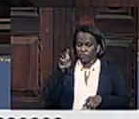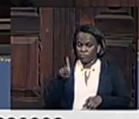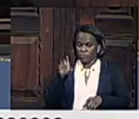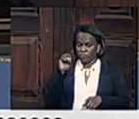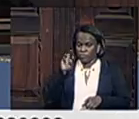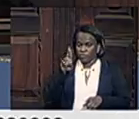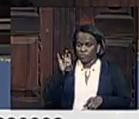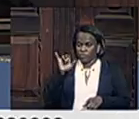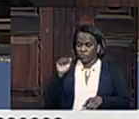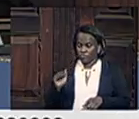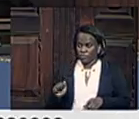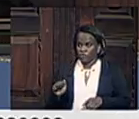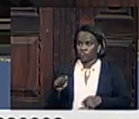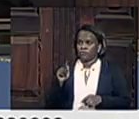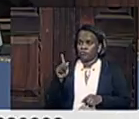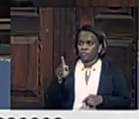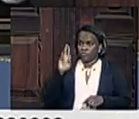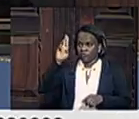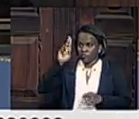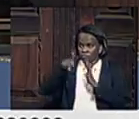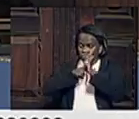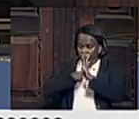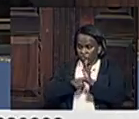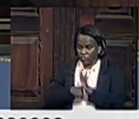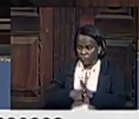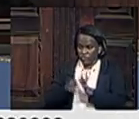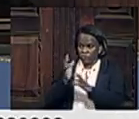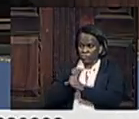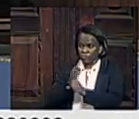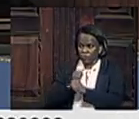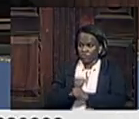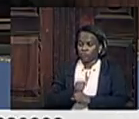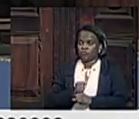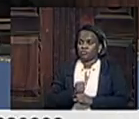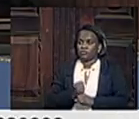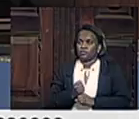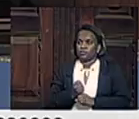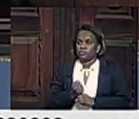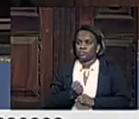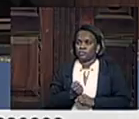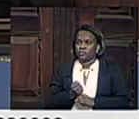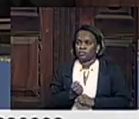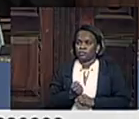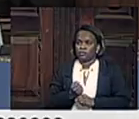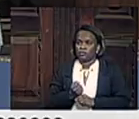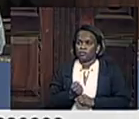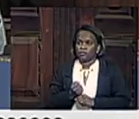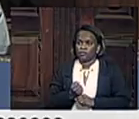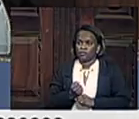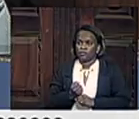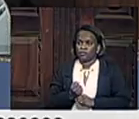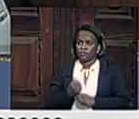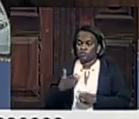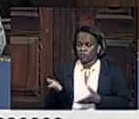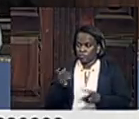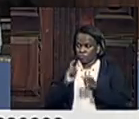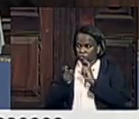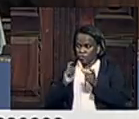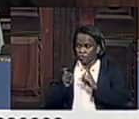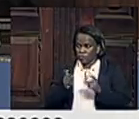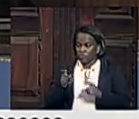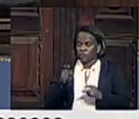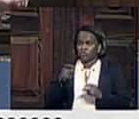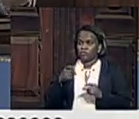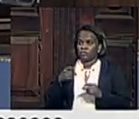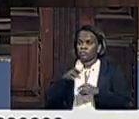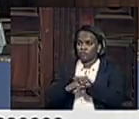que é inspetor de renda de formação, ele, no debate sobre se encontrar